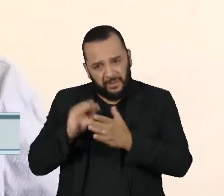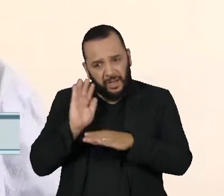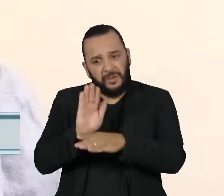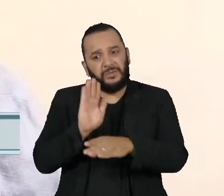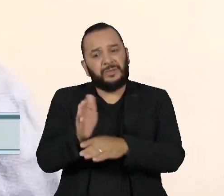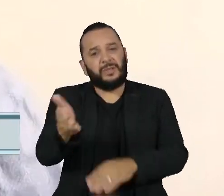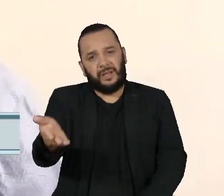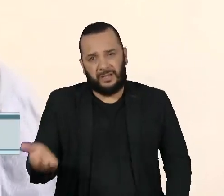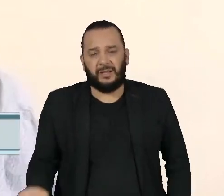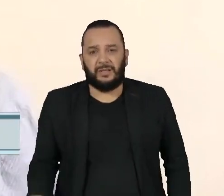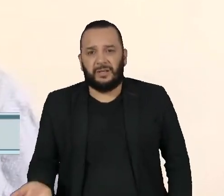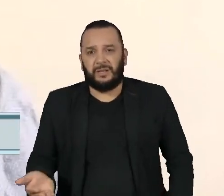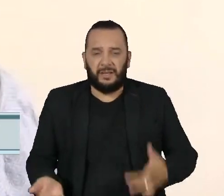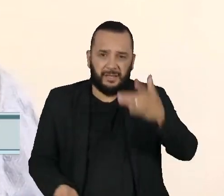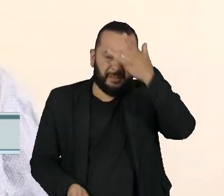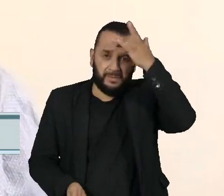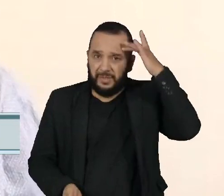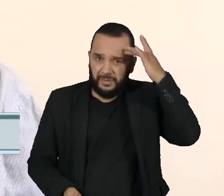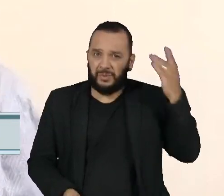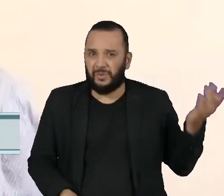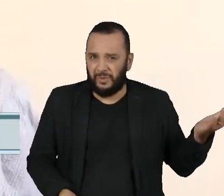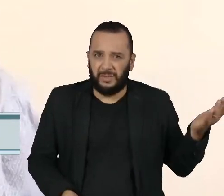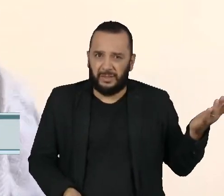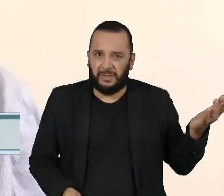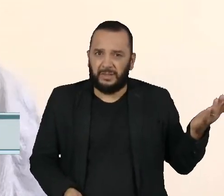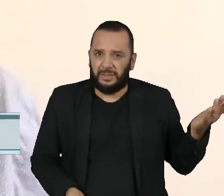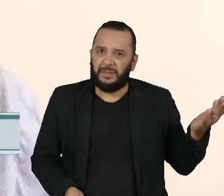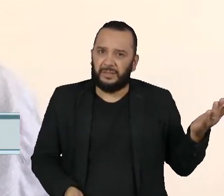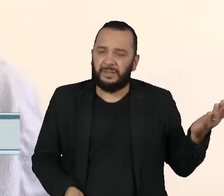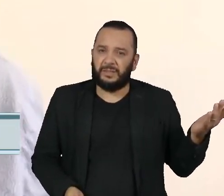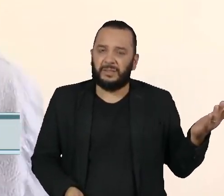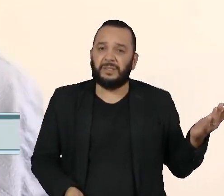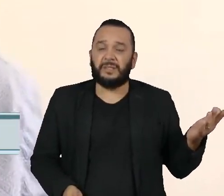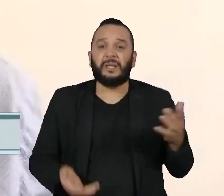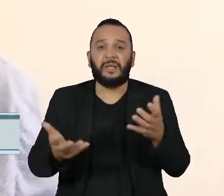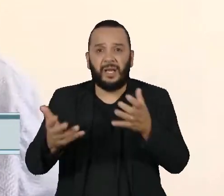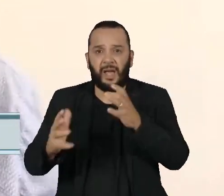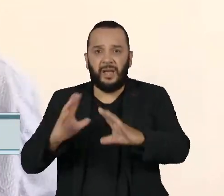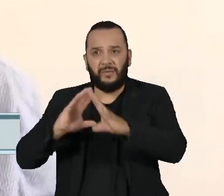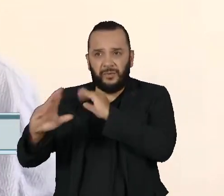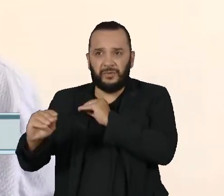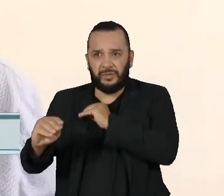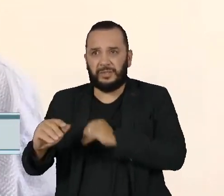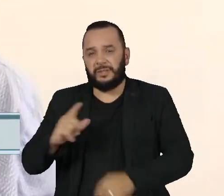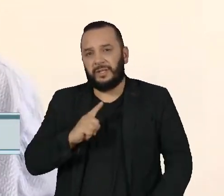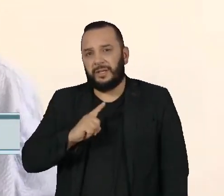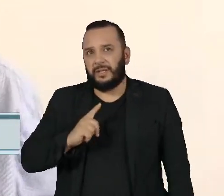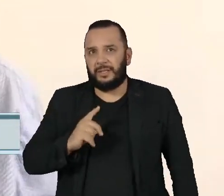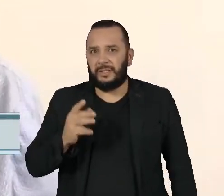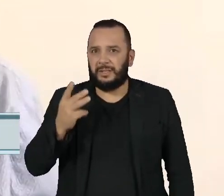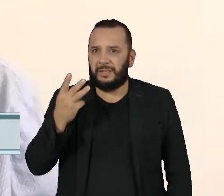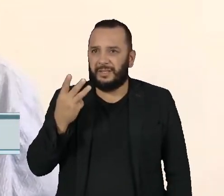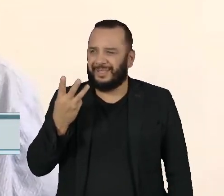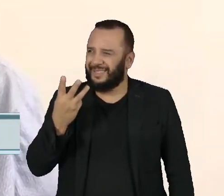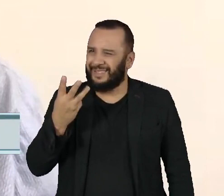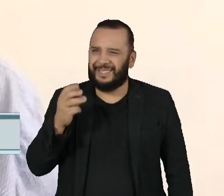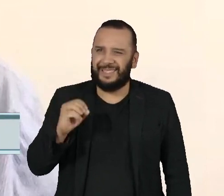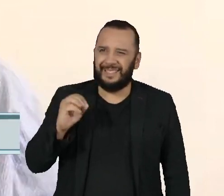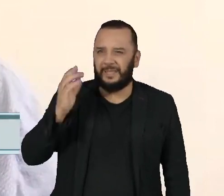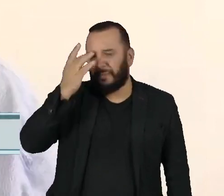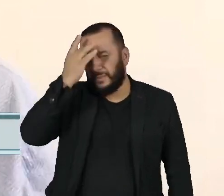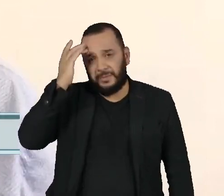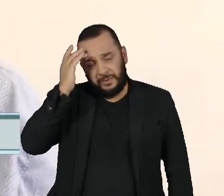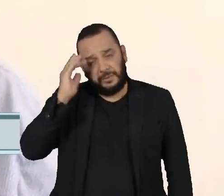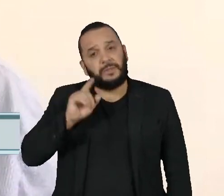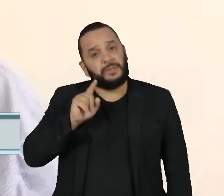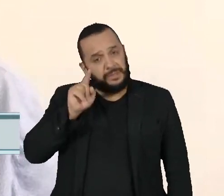humanitário às pessoas que para lá desejam. Existe, por exemplo, 30 e poucos brasileiros que